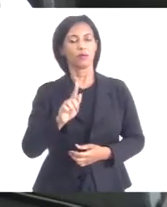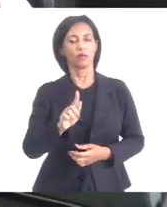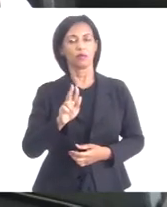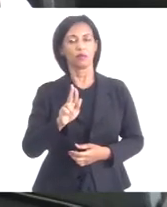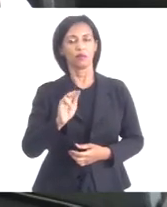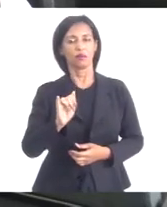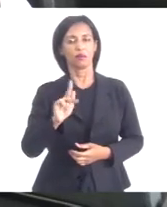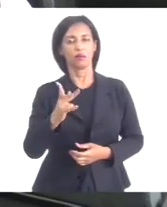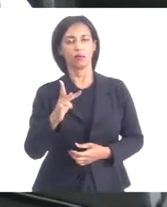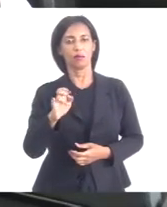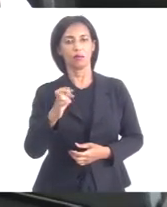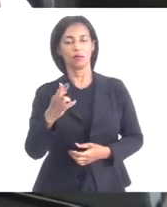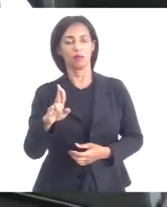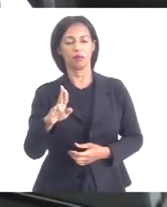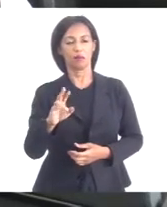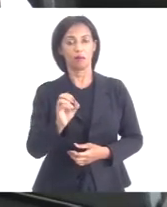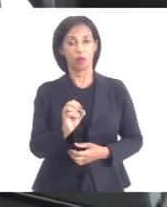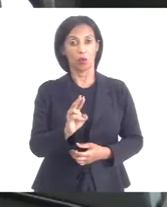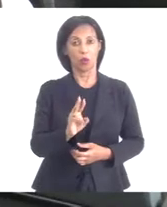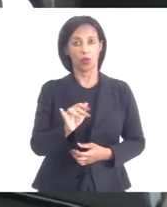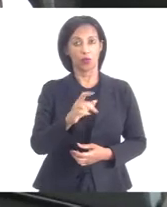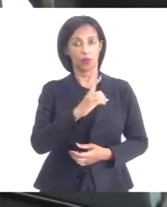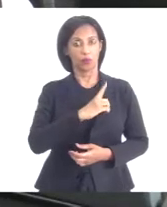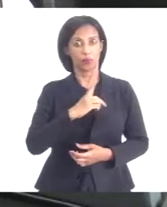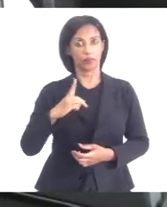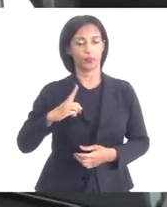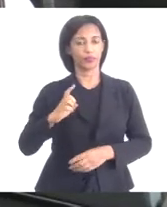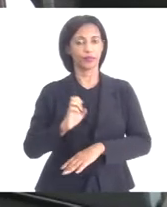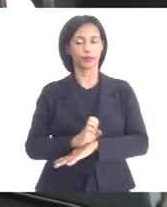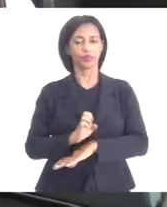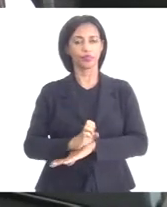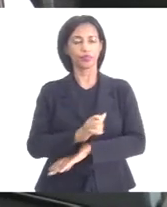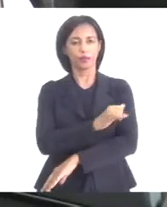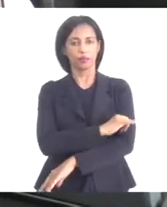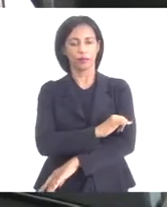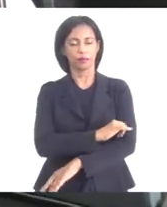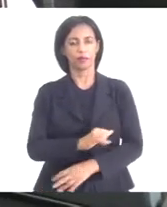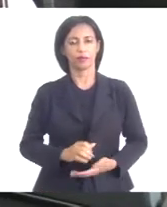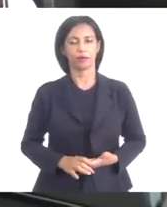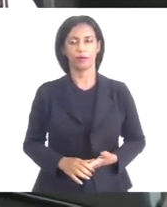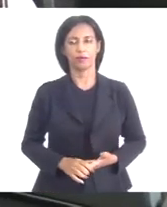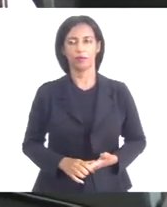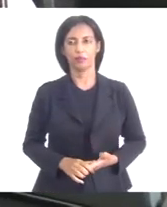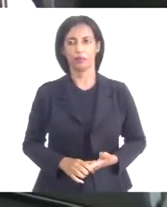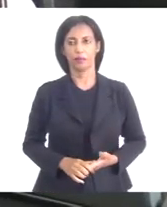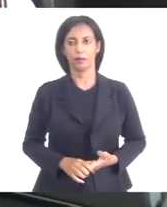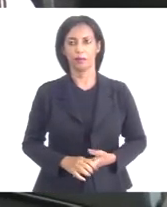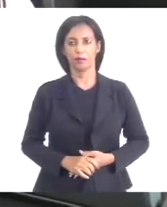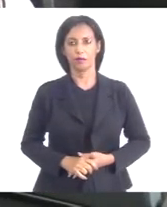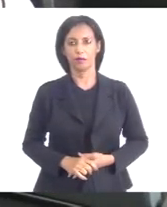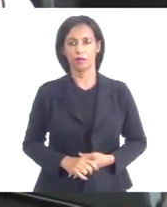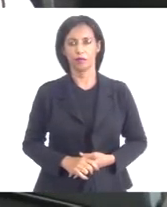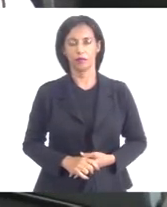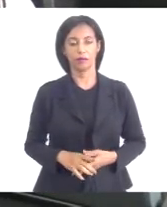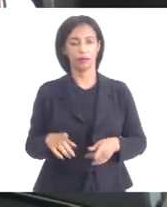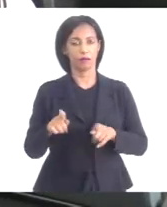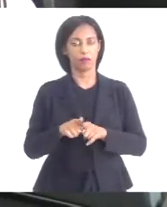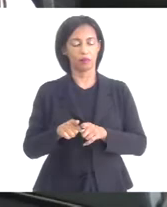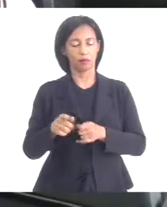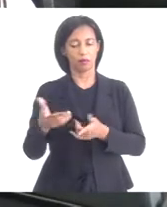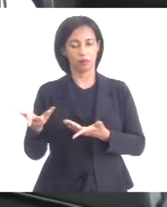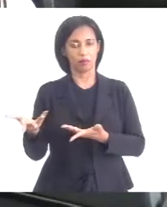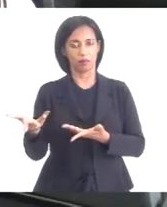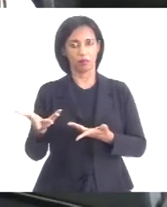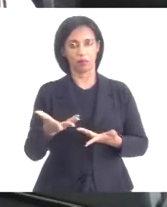Pimentel Ouvidor da Defensoria Pública do Estado do Rio de Janeiro e gostaria também